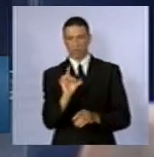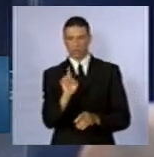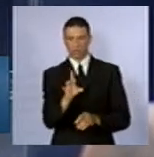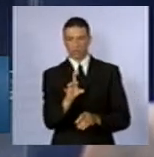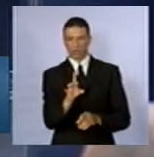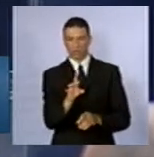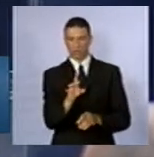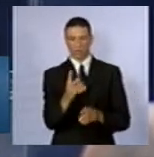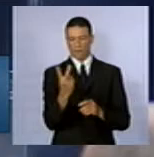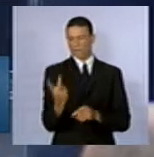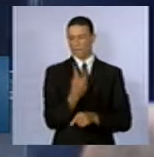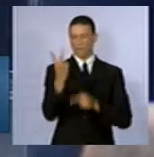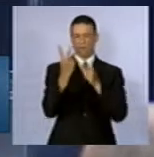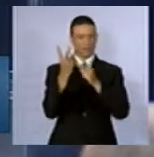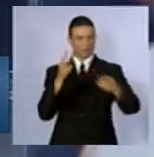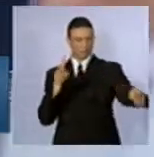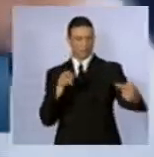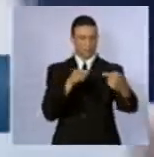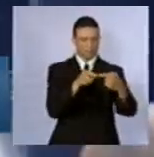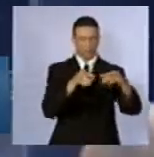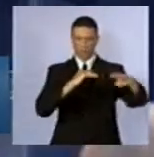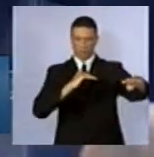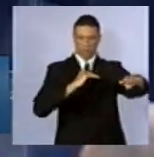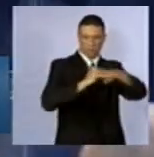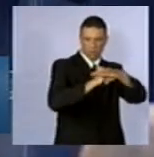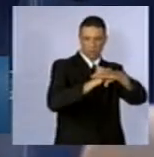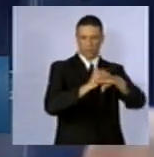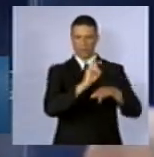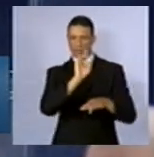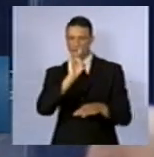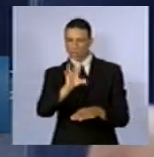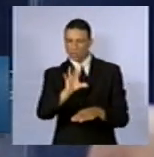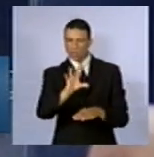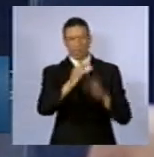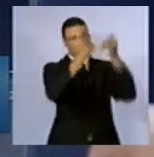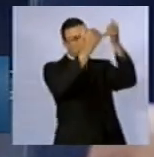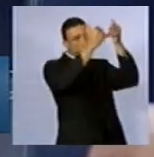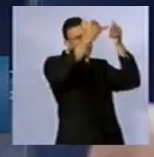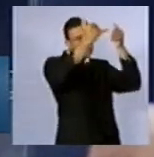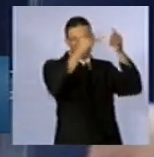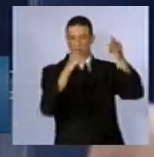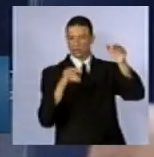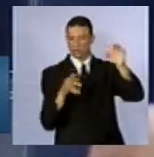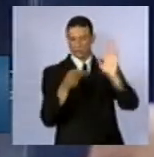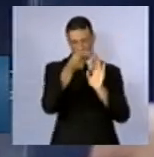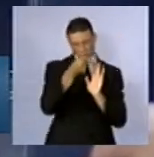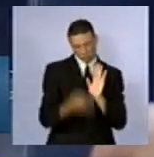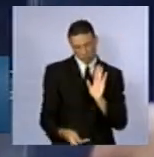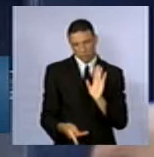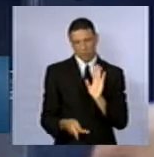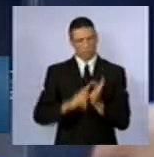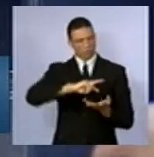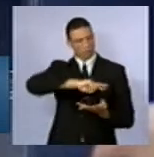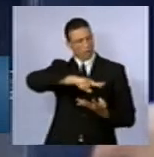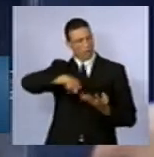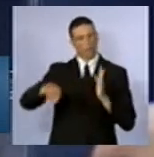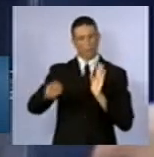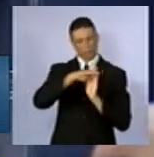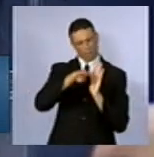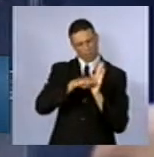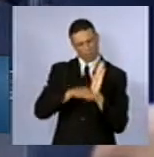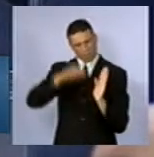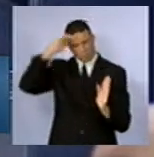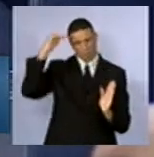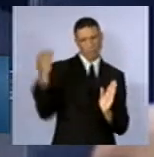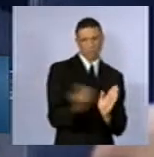valores não é eh o campo que determina a linha o projeto da linha Ele atende inúmeros critérios